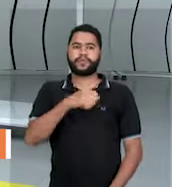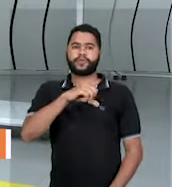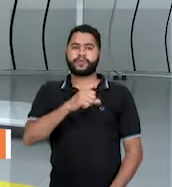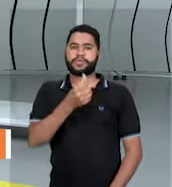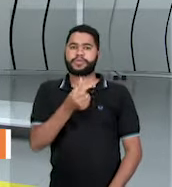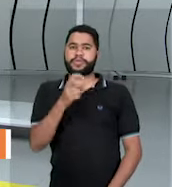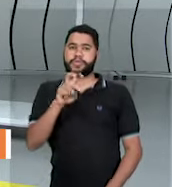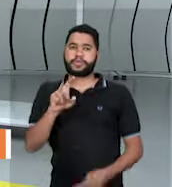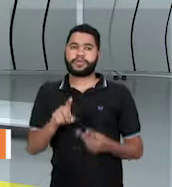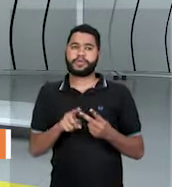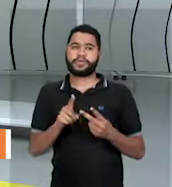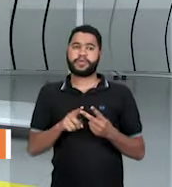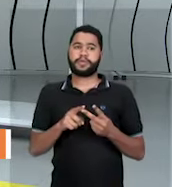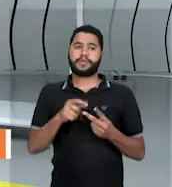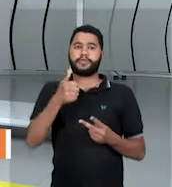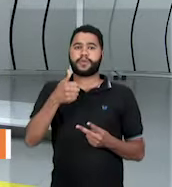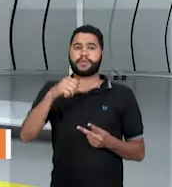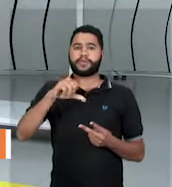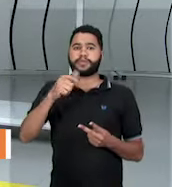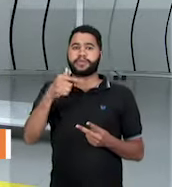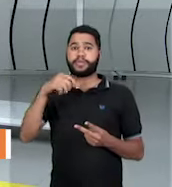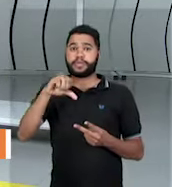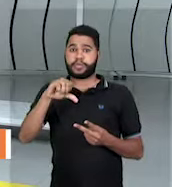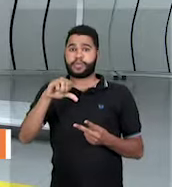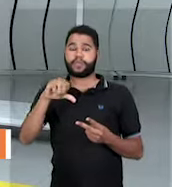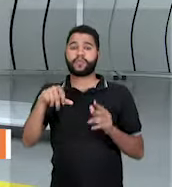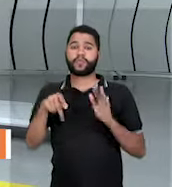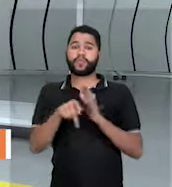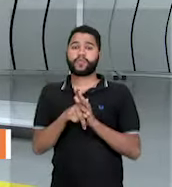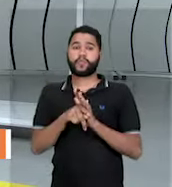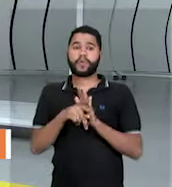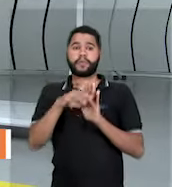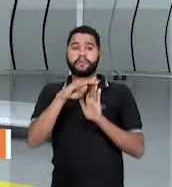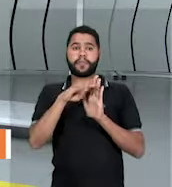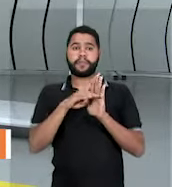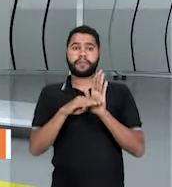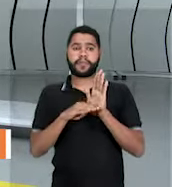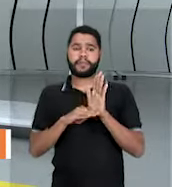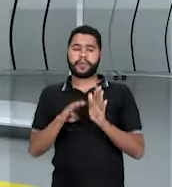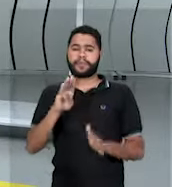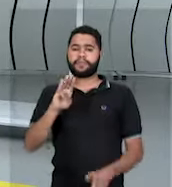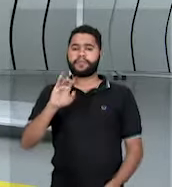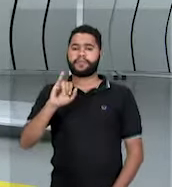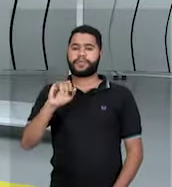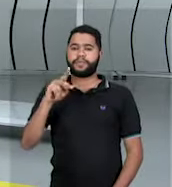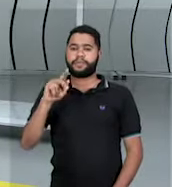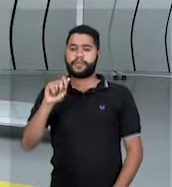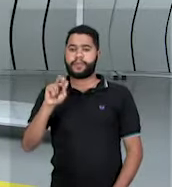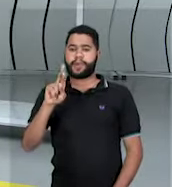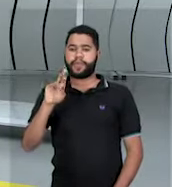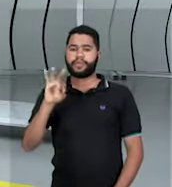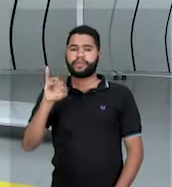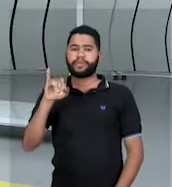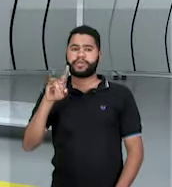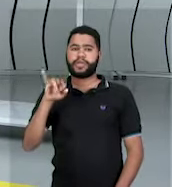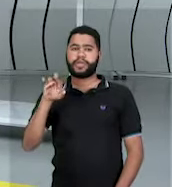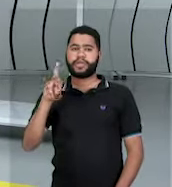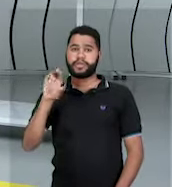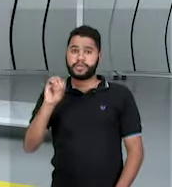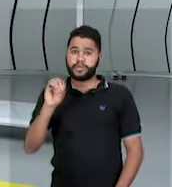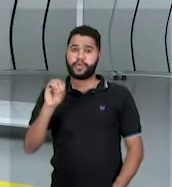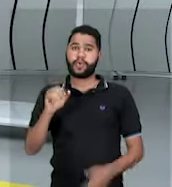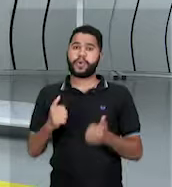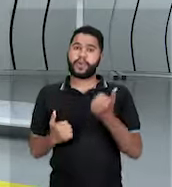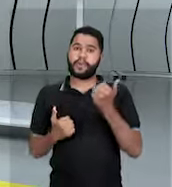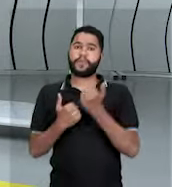1965 e 1979, um sistema chamado bipartidarismo. A gente tem, né, o partido que